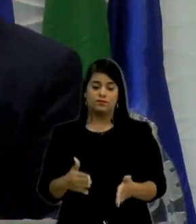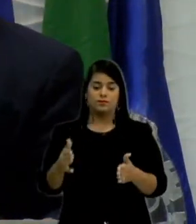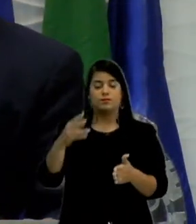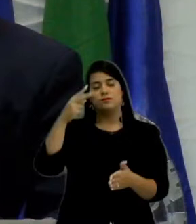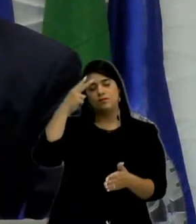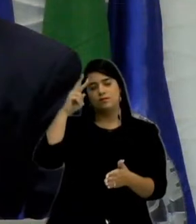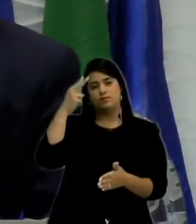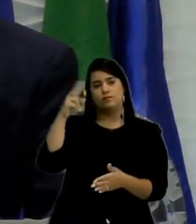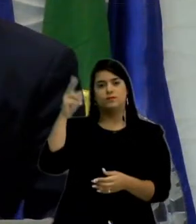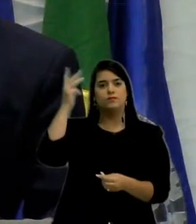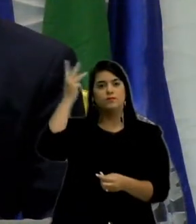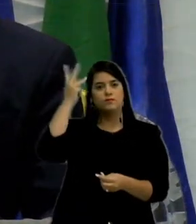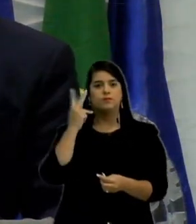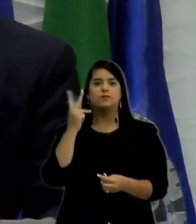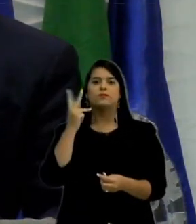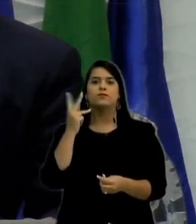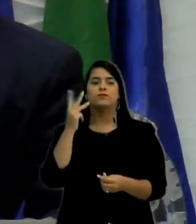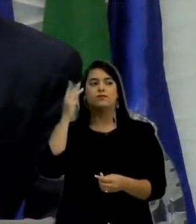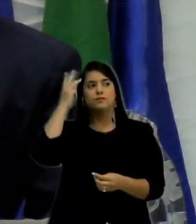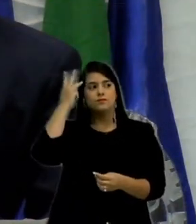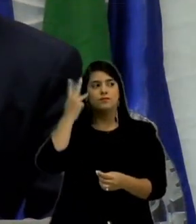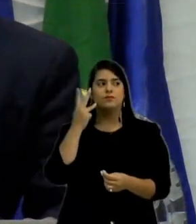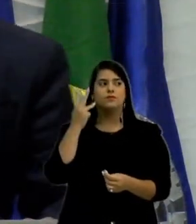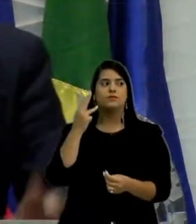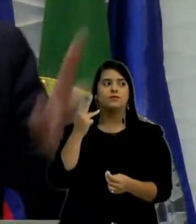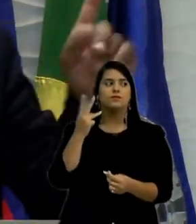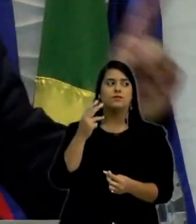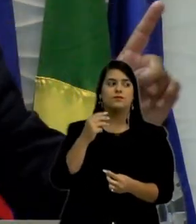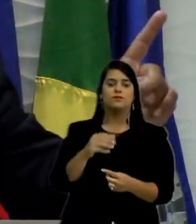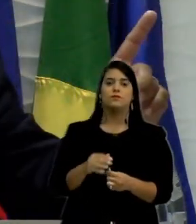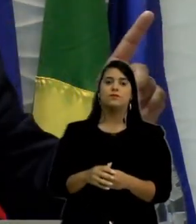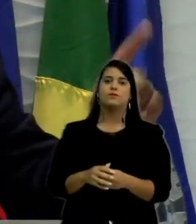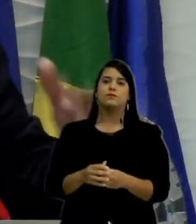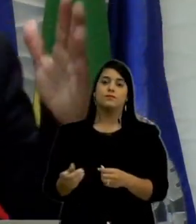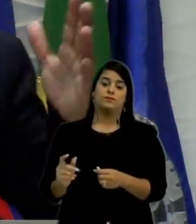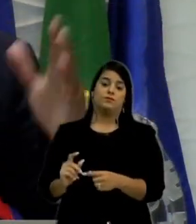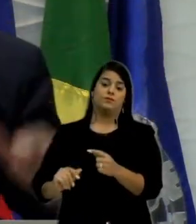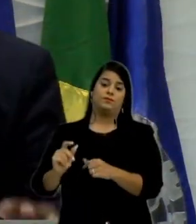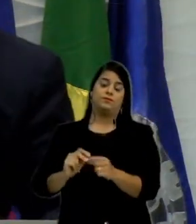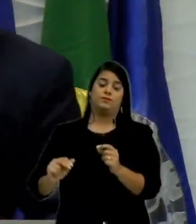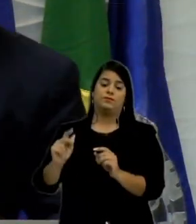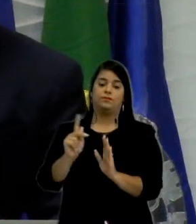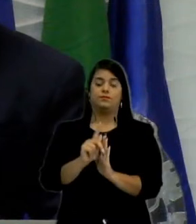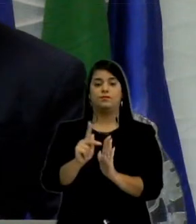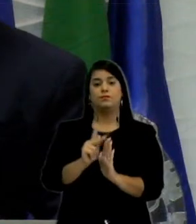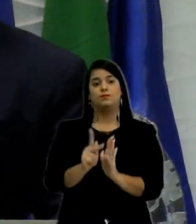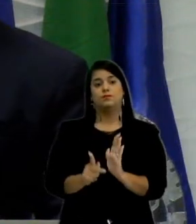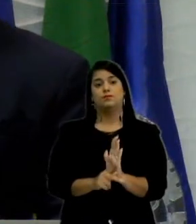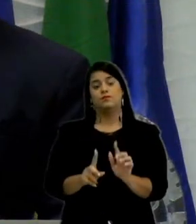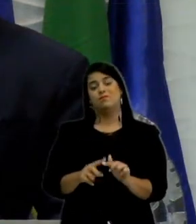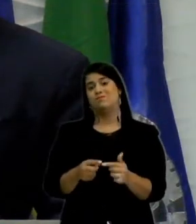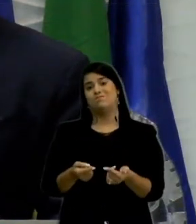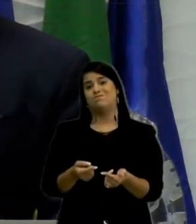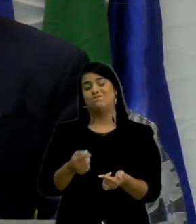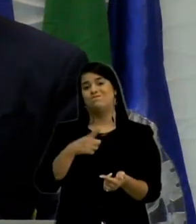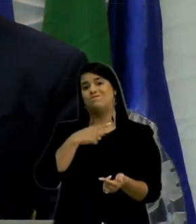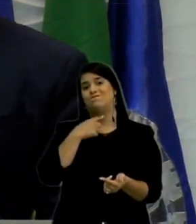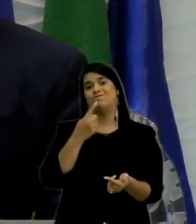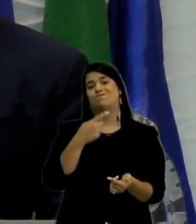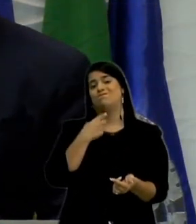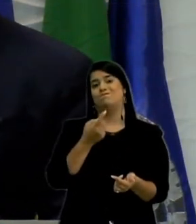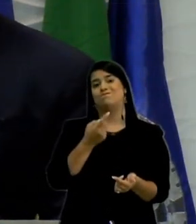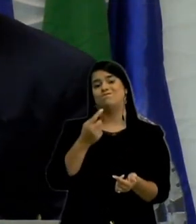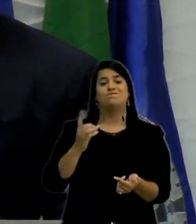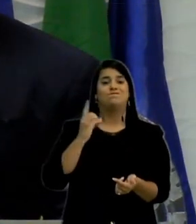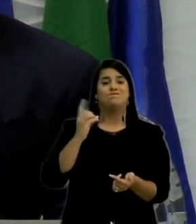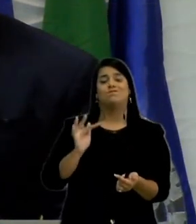Cadete, que ele dizia direto, vou arrumar o dinheiro do projeto. Felizmente, ele não ganhou e nem o nosso deputado federal